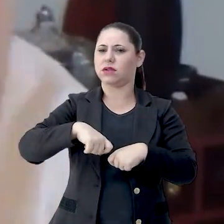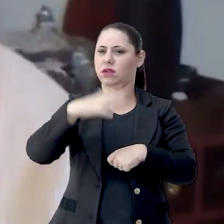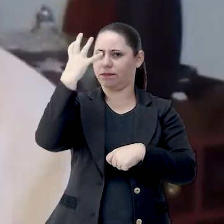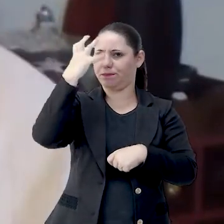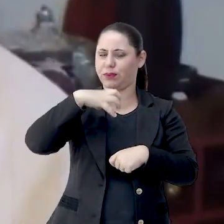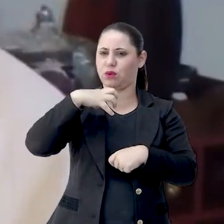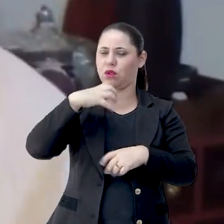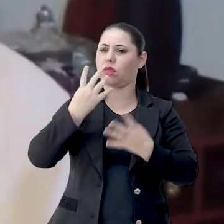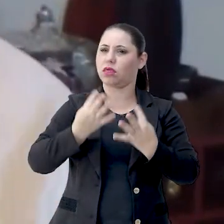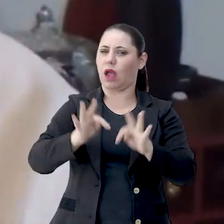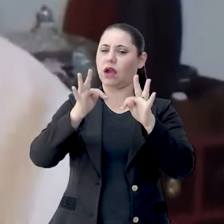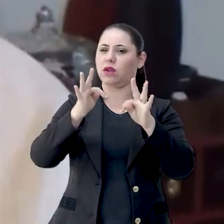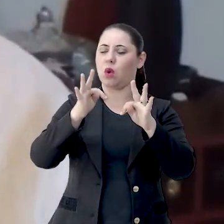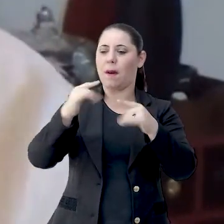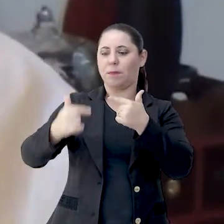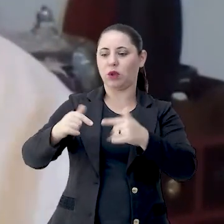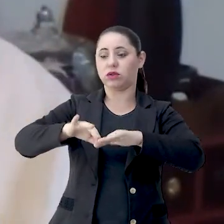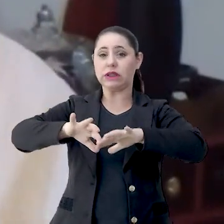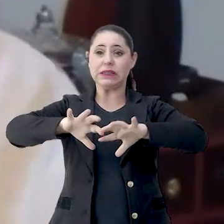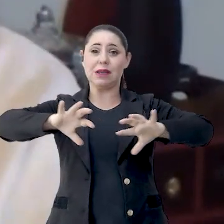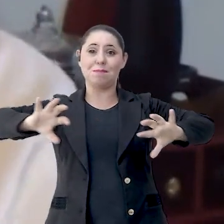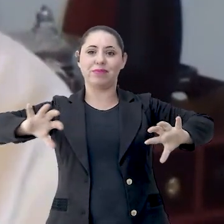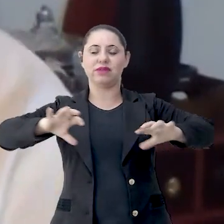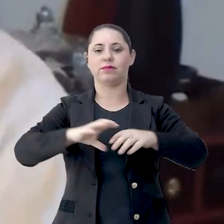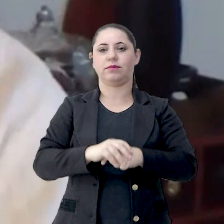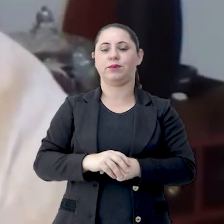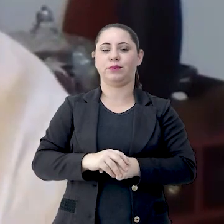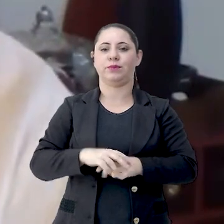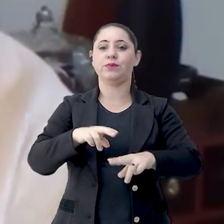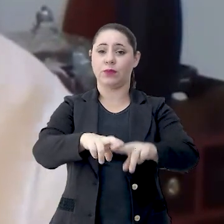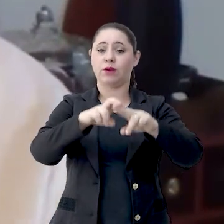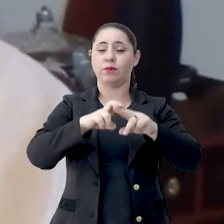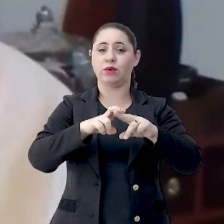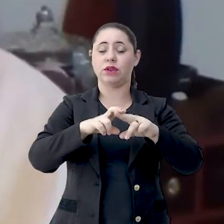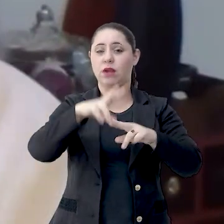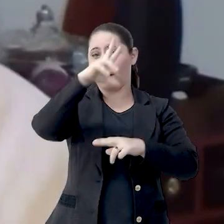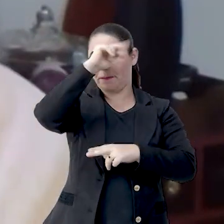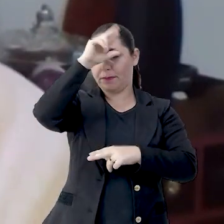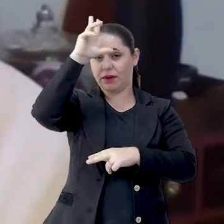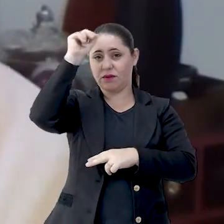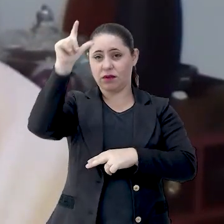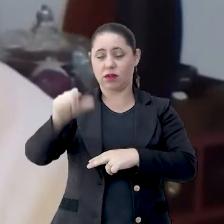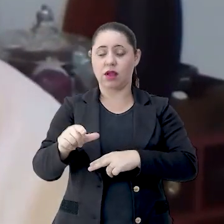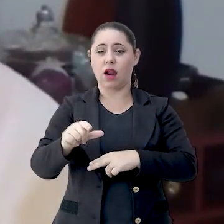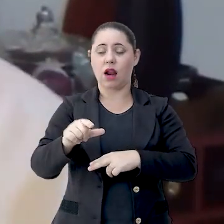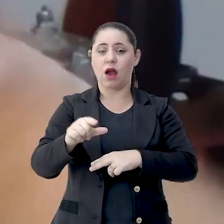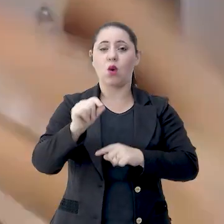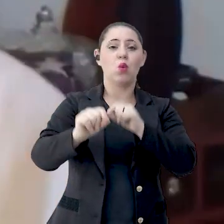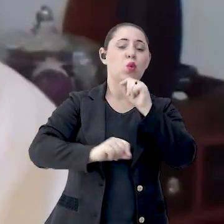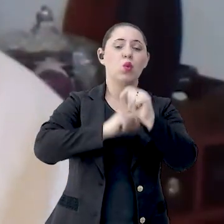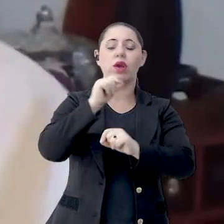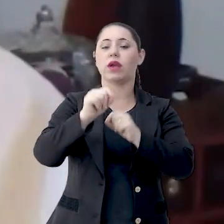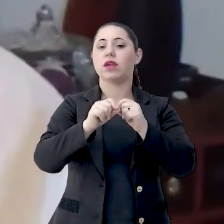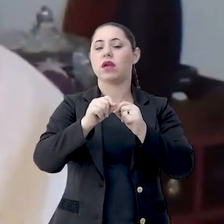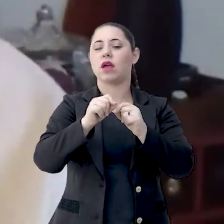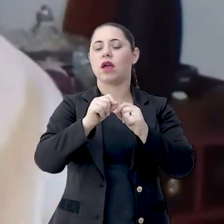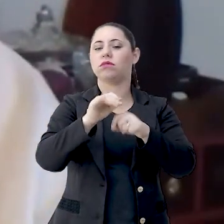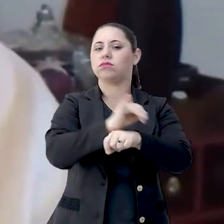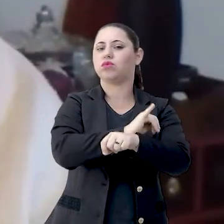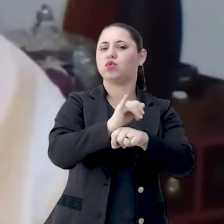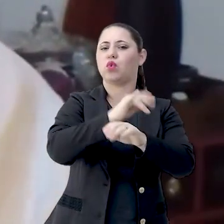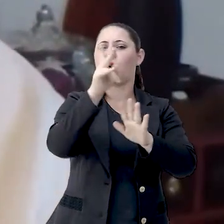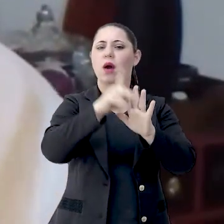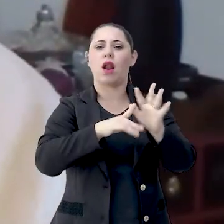que manter os pés no chão, assunto técnico, assunto político, né? Então, se as prefeituras adotarem um